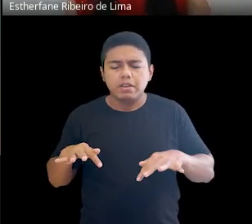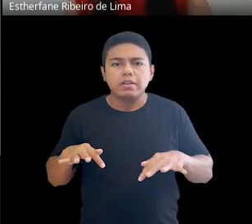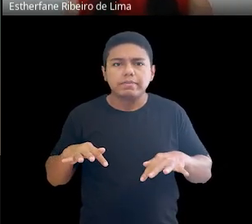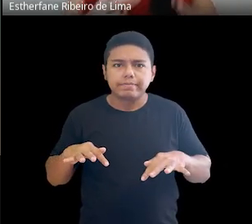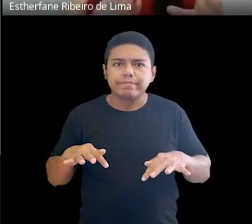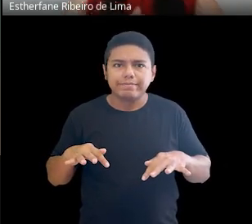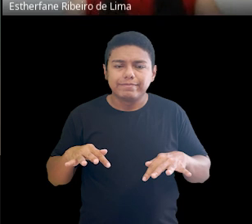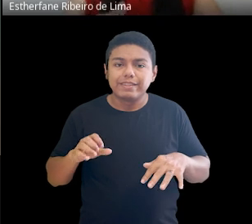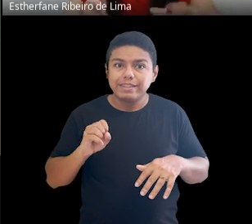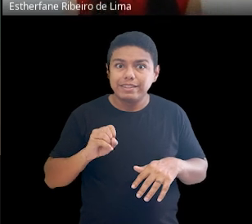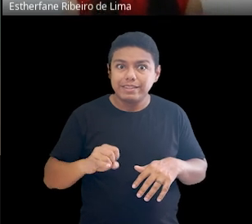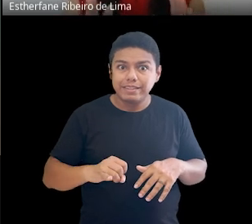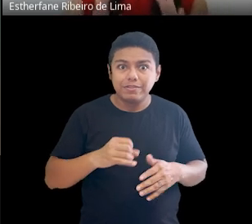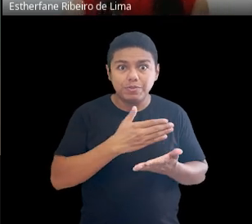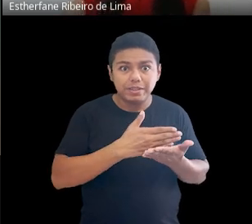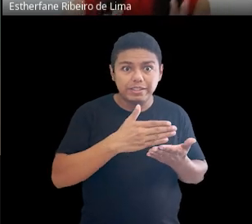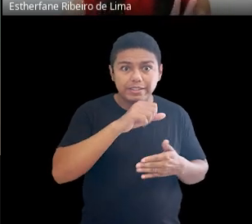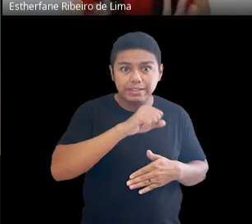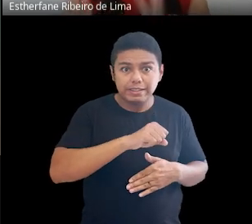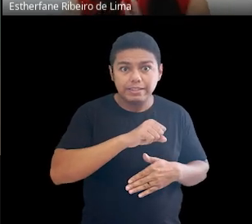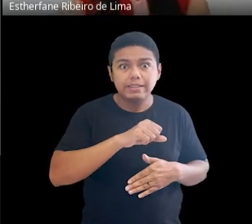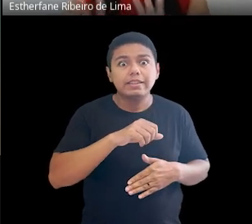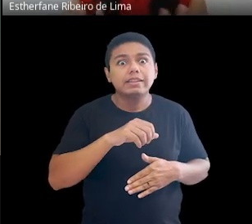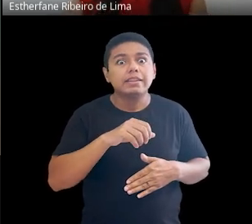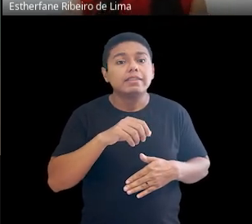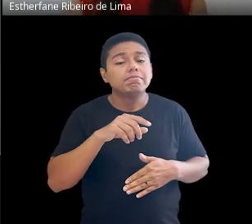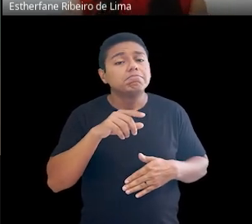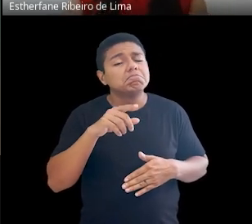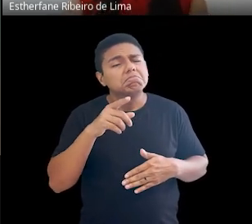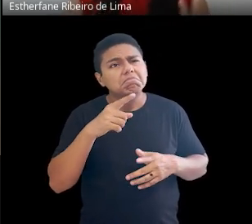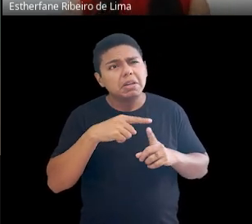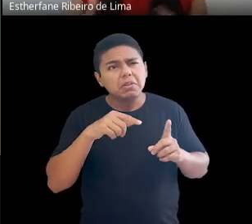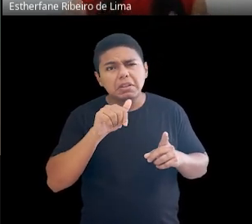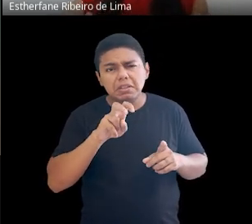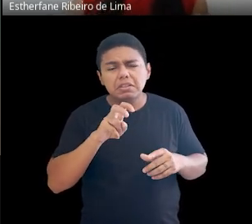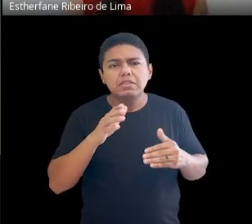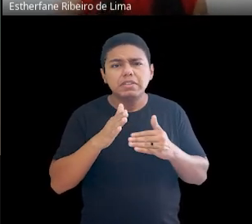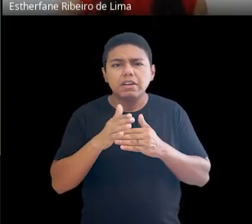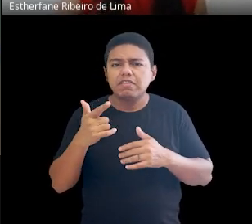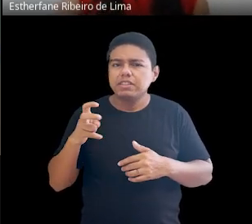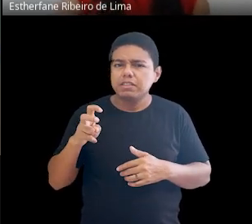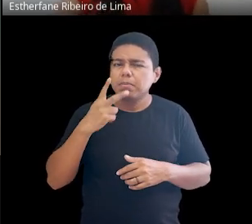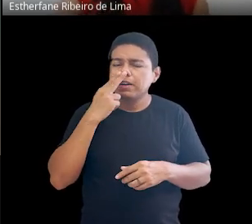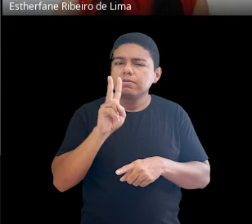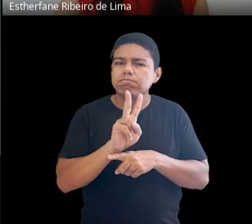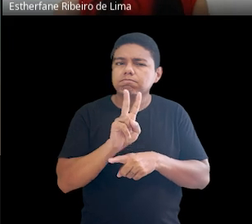como 5. Se for no meio, nós colocamos 15. E se for no final, colocamos 25, que é uma estimativa.